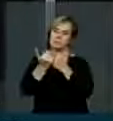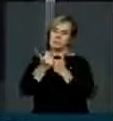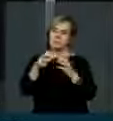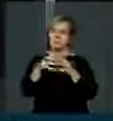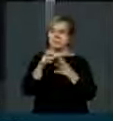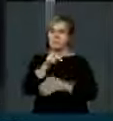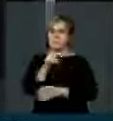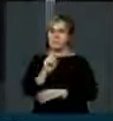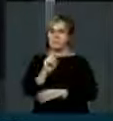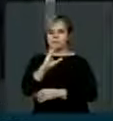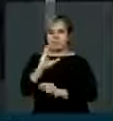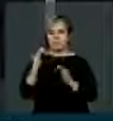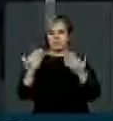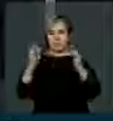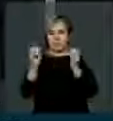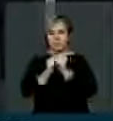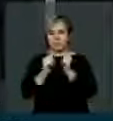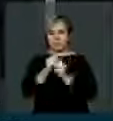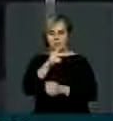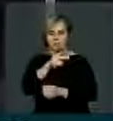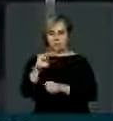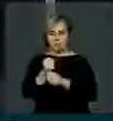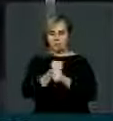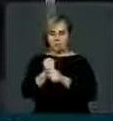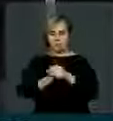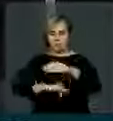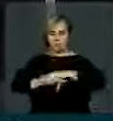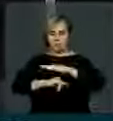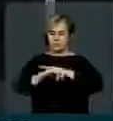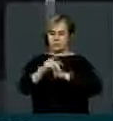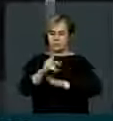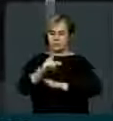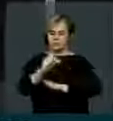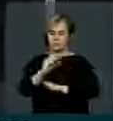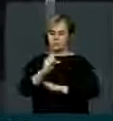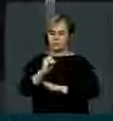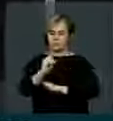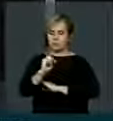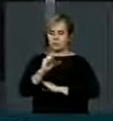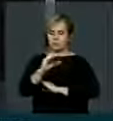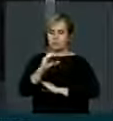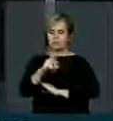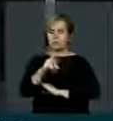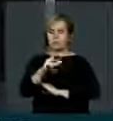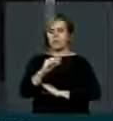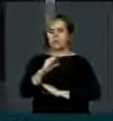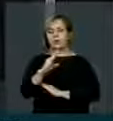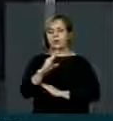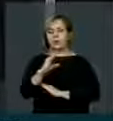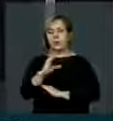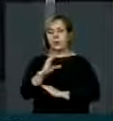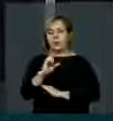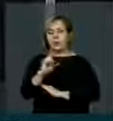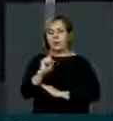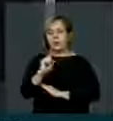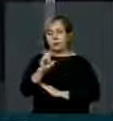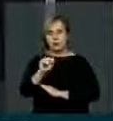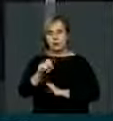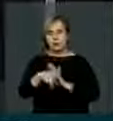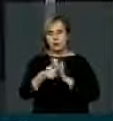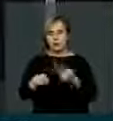do PSC fazer essa homenagem pelos 22 anos do Instituto de processo de cultura e aperfeiçoamento jurídico e na oportunidade também